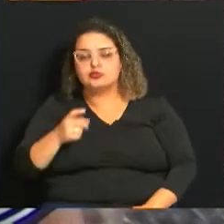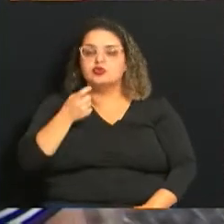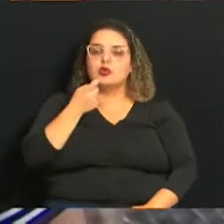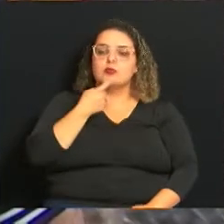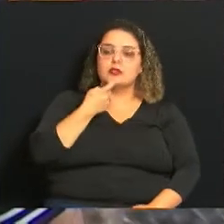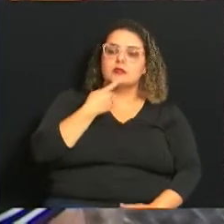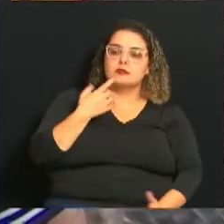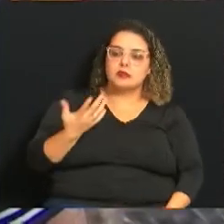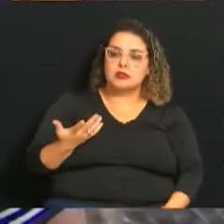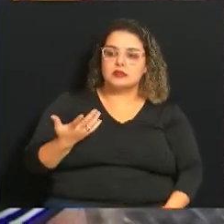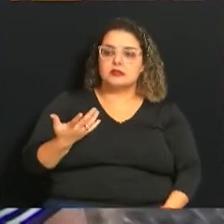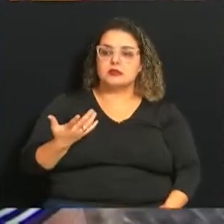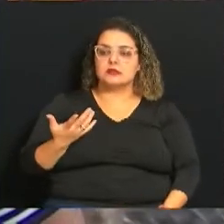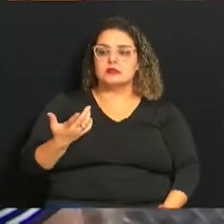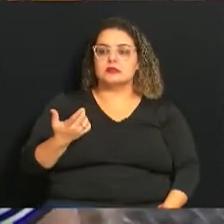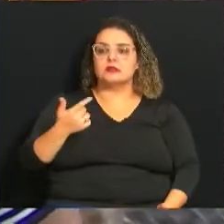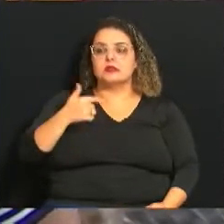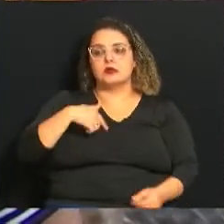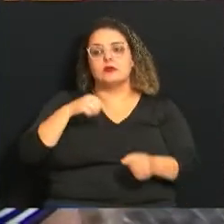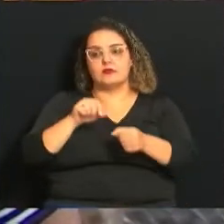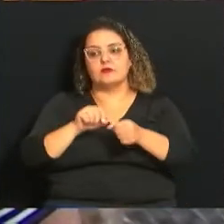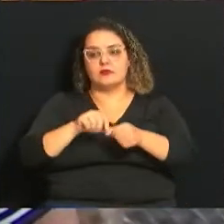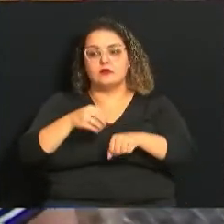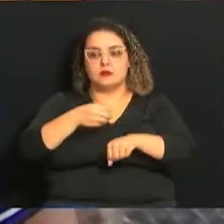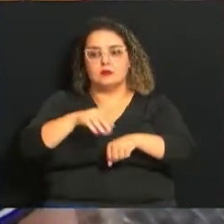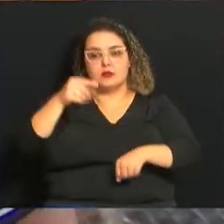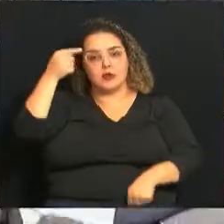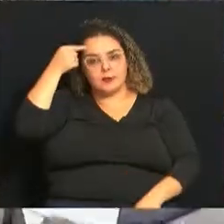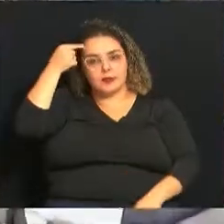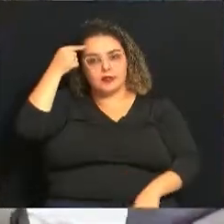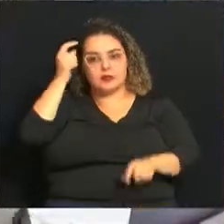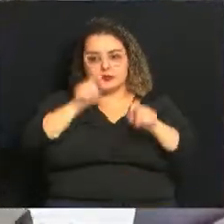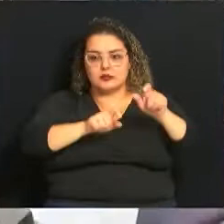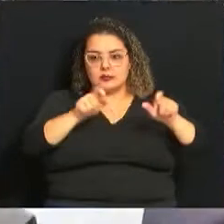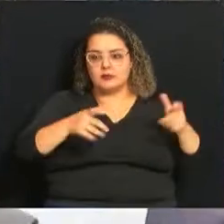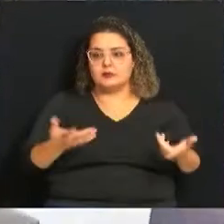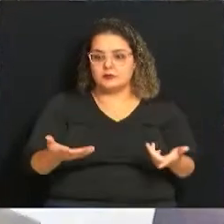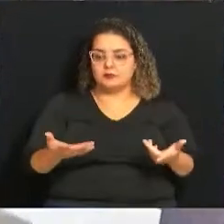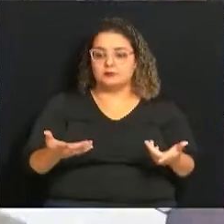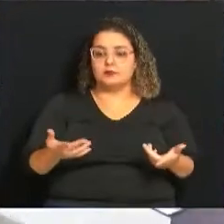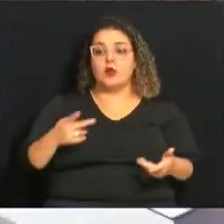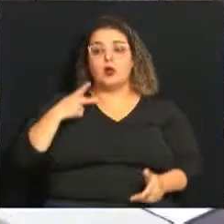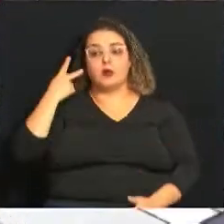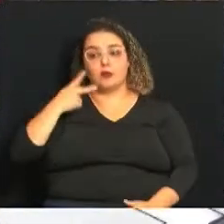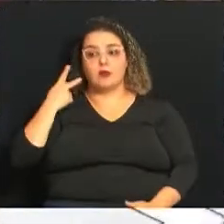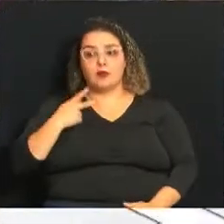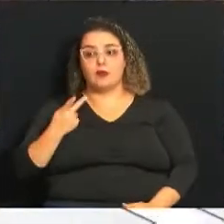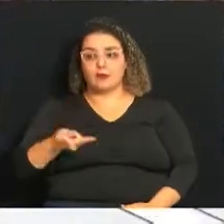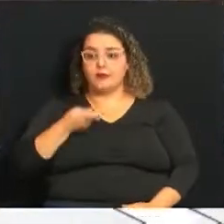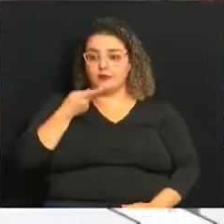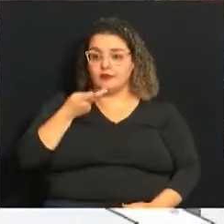Então, eu fiz essa indicação pensando na população. O parlamentar reforça que o